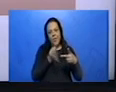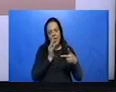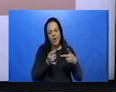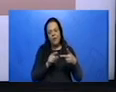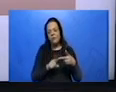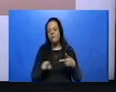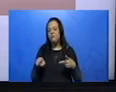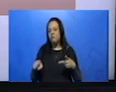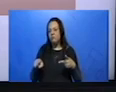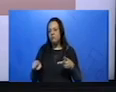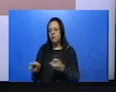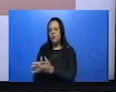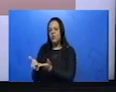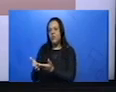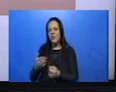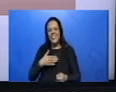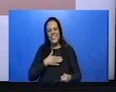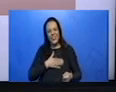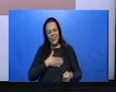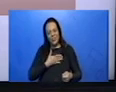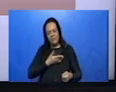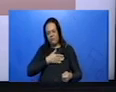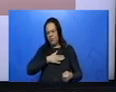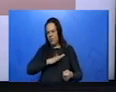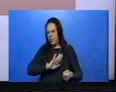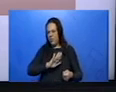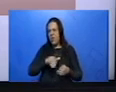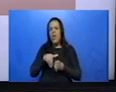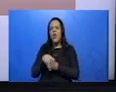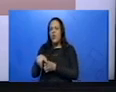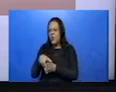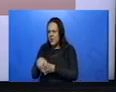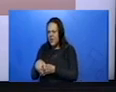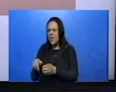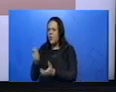que você gostou ou não, se você indica ou não, e por que, fazer a